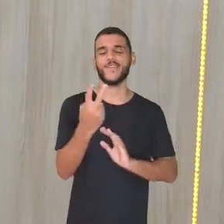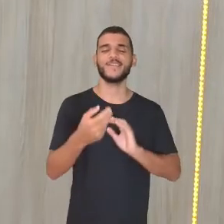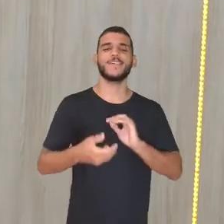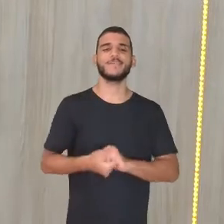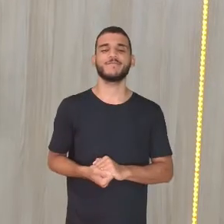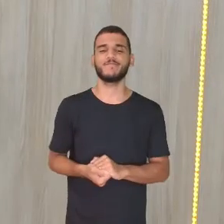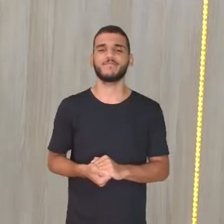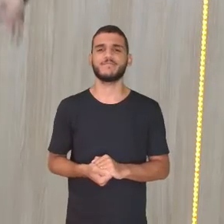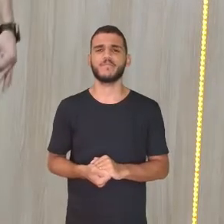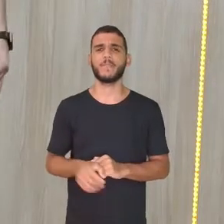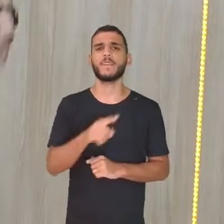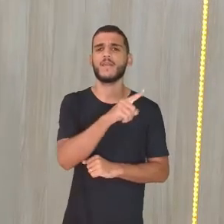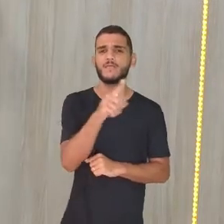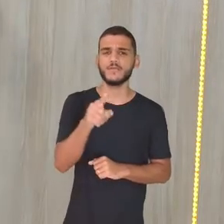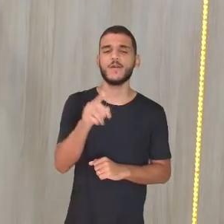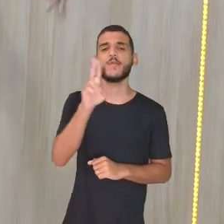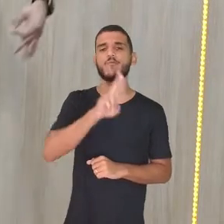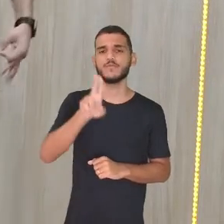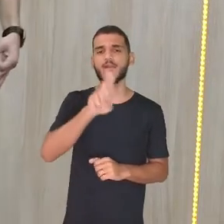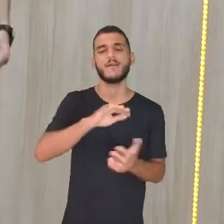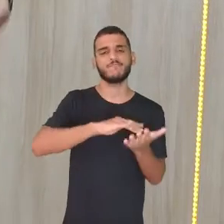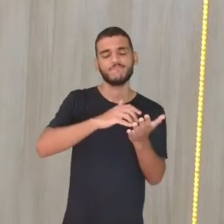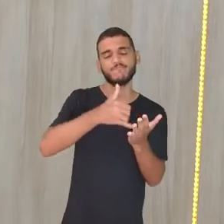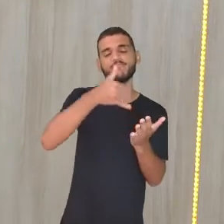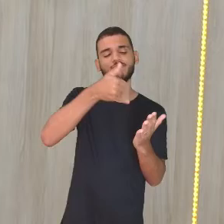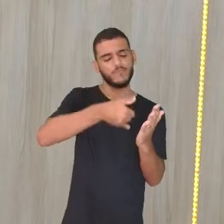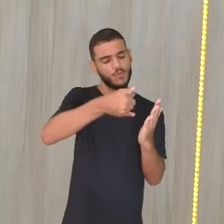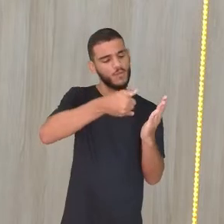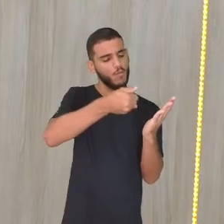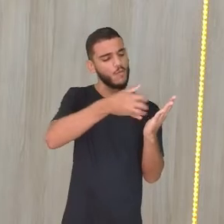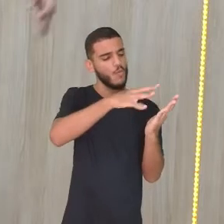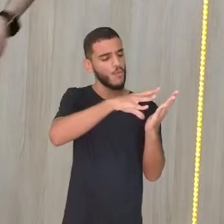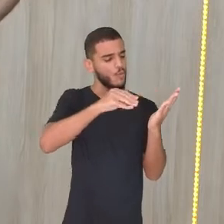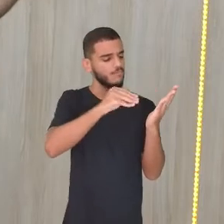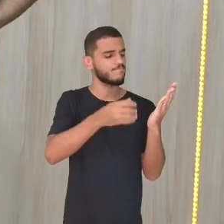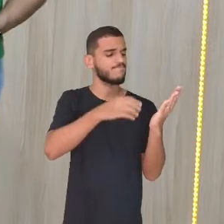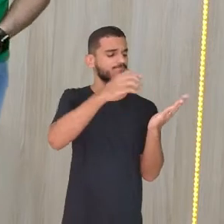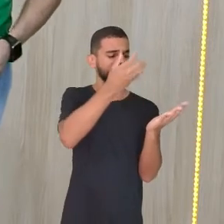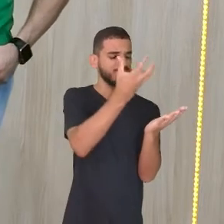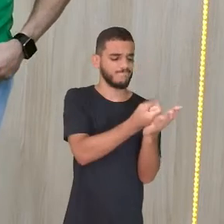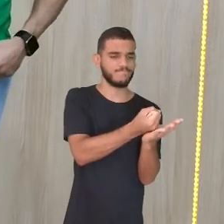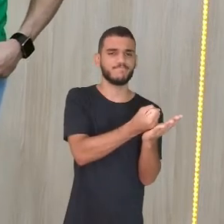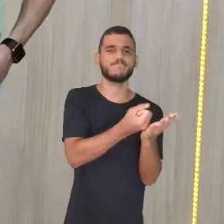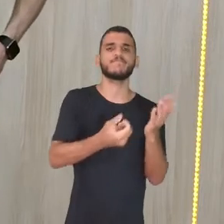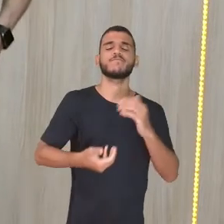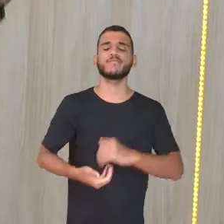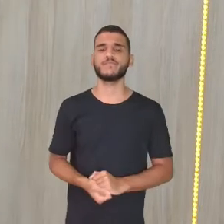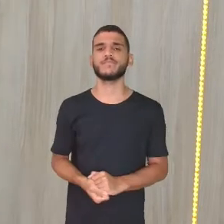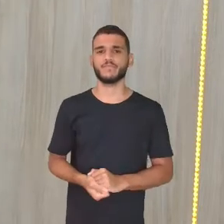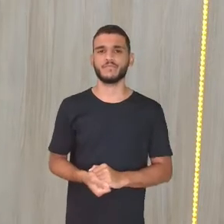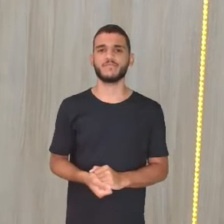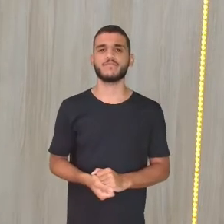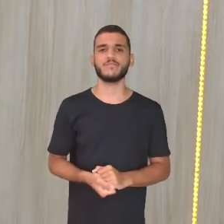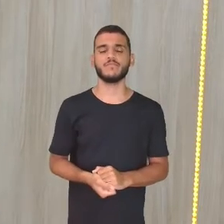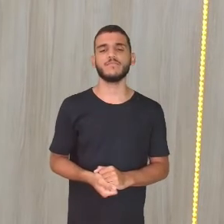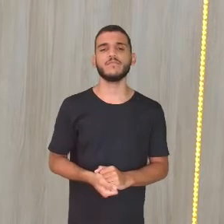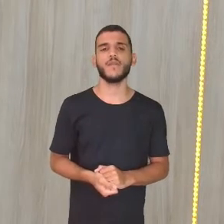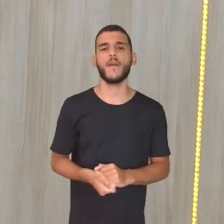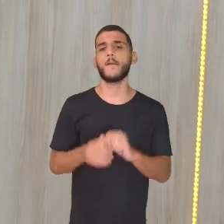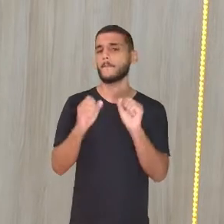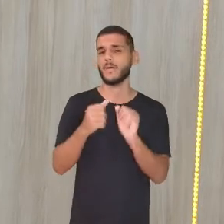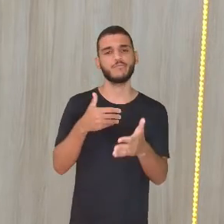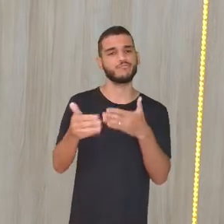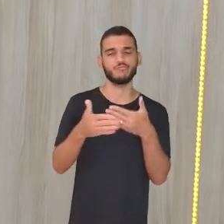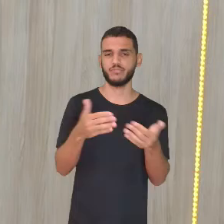bola. Você vai pegar o seu celular, abre a câmera e coloca no QR Code do teu sistema operacional, seja ele Android